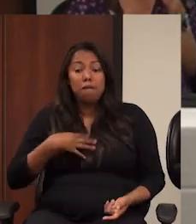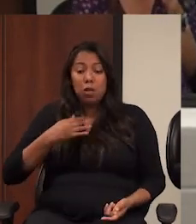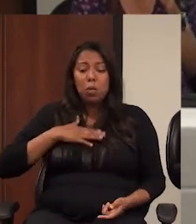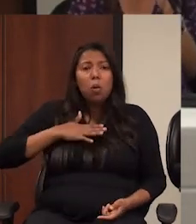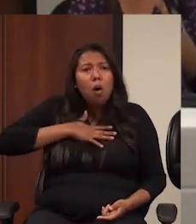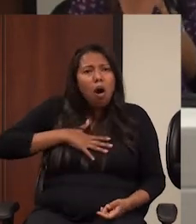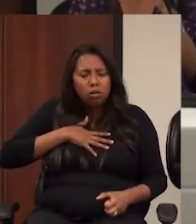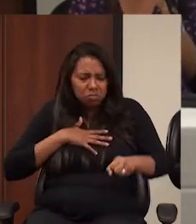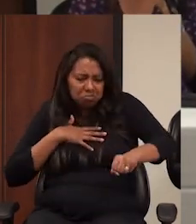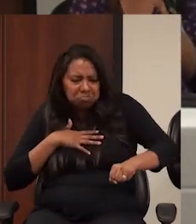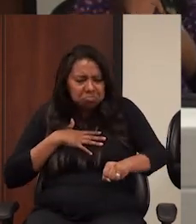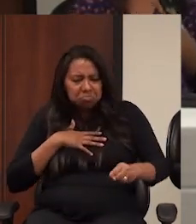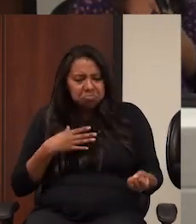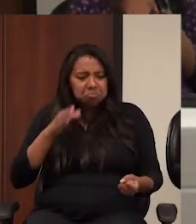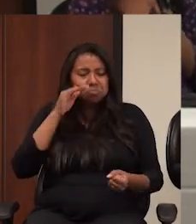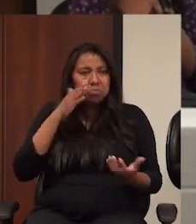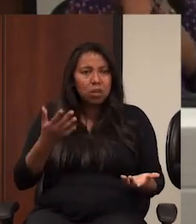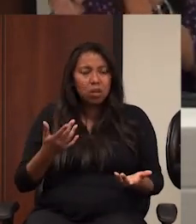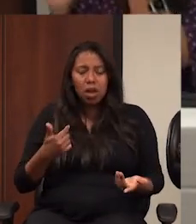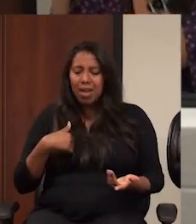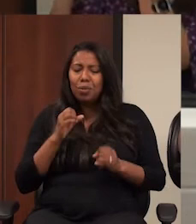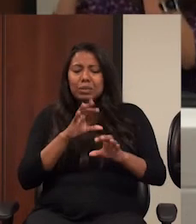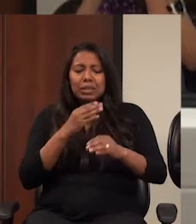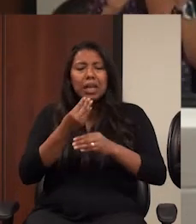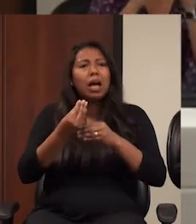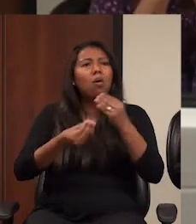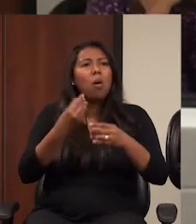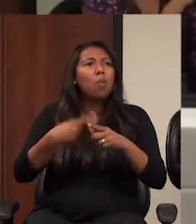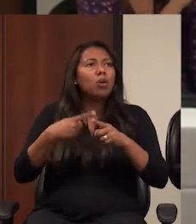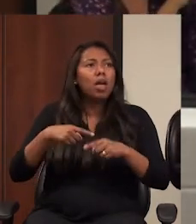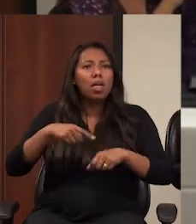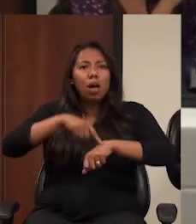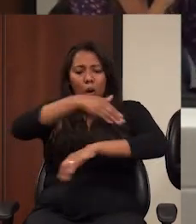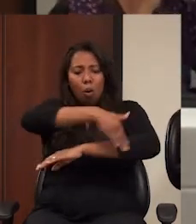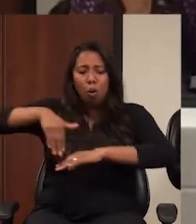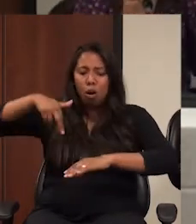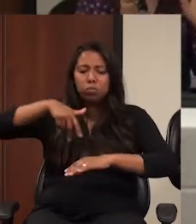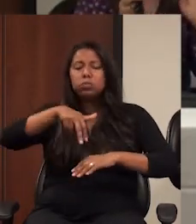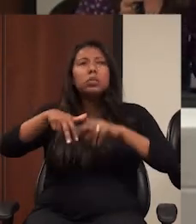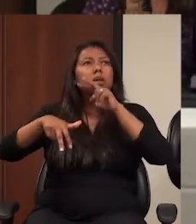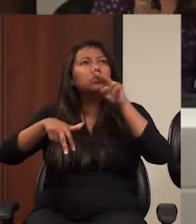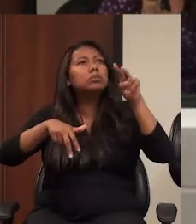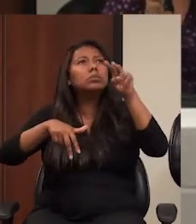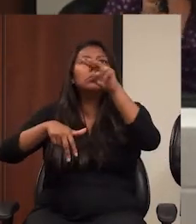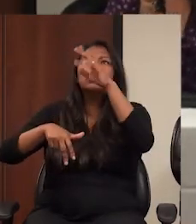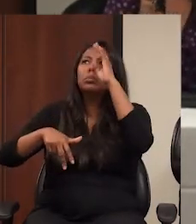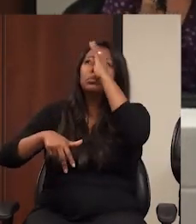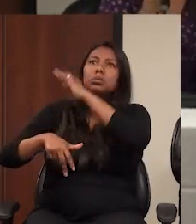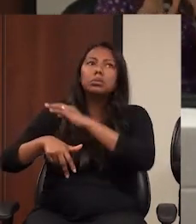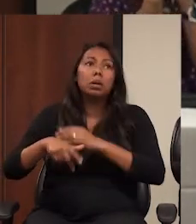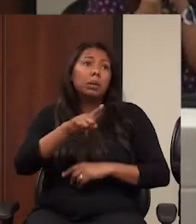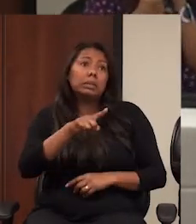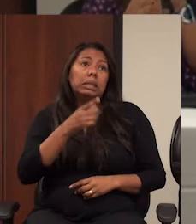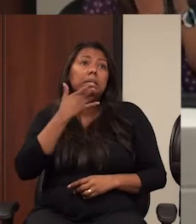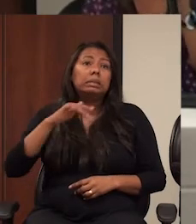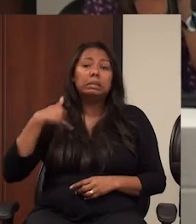pensando, como é que eu vou ensinar ele? Porque até para atravessar a rua ele fica olhando para os passarinhos, para tudo que aparece. Mas tudo bem, então, ele é uma criança de 10